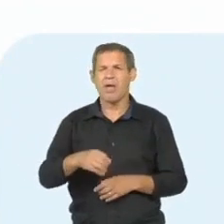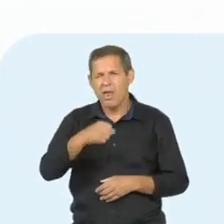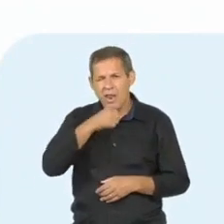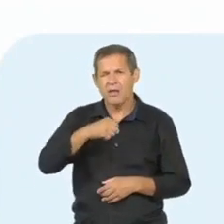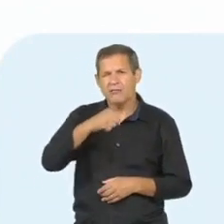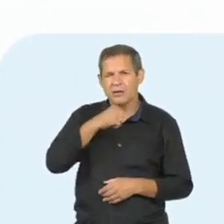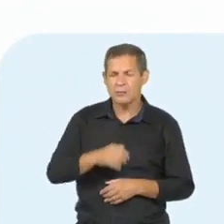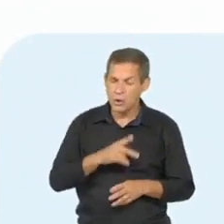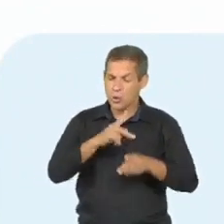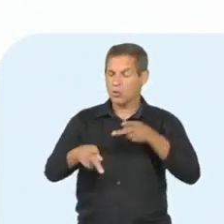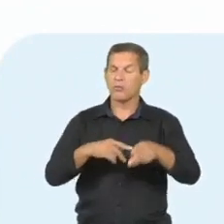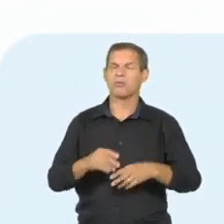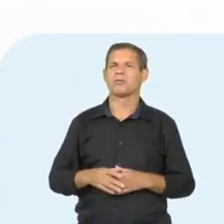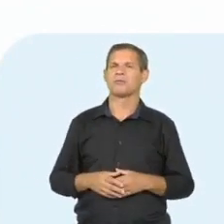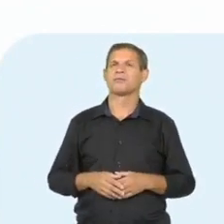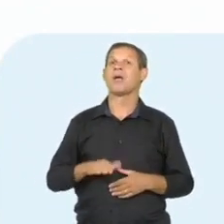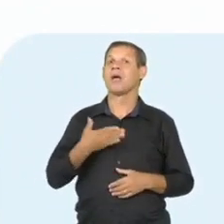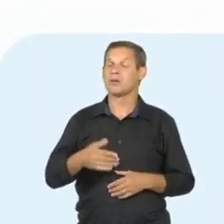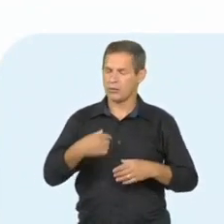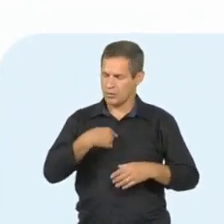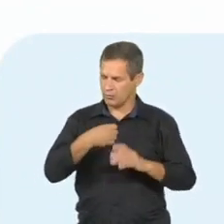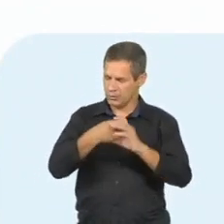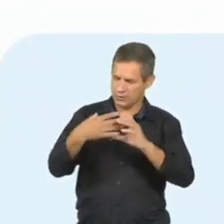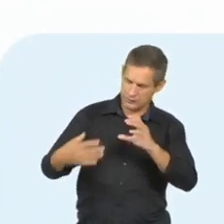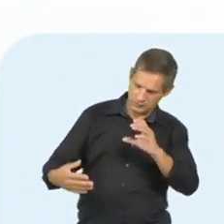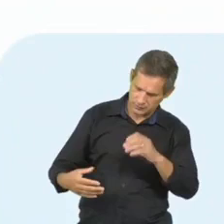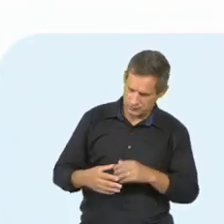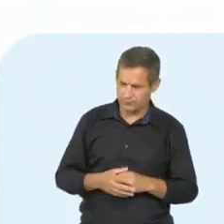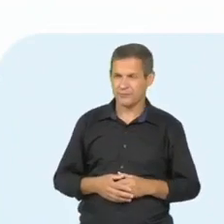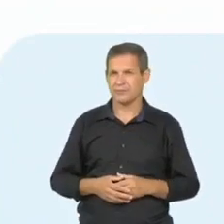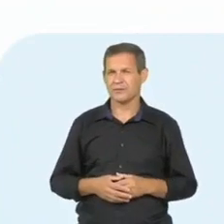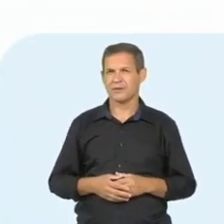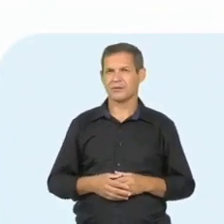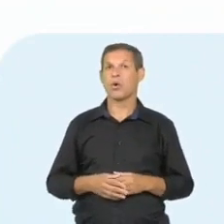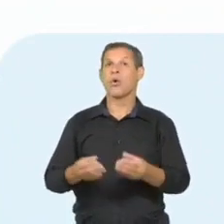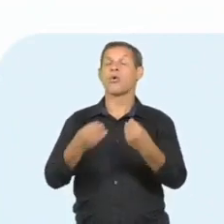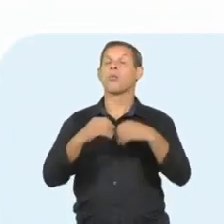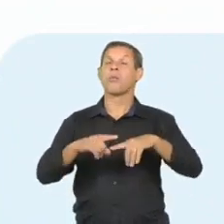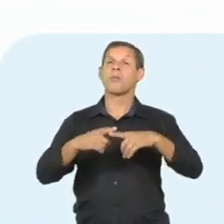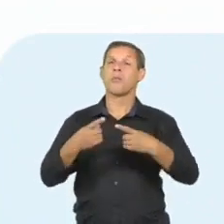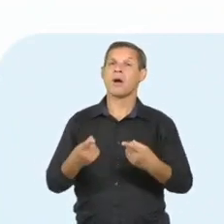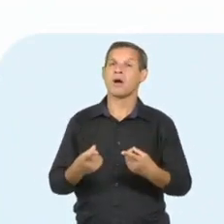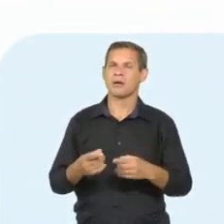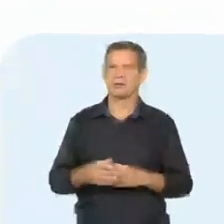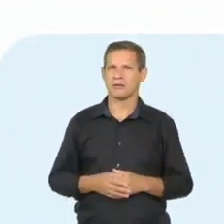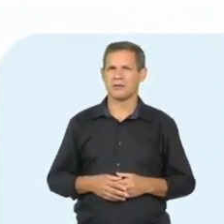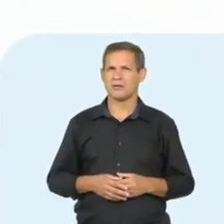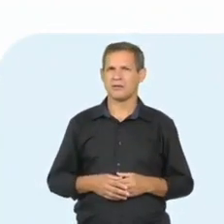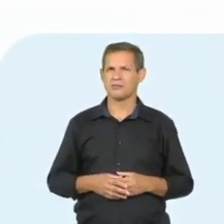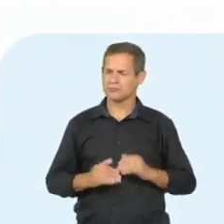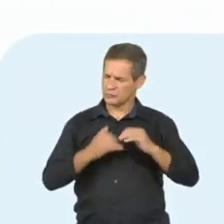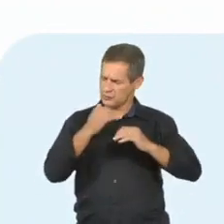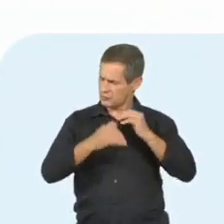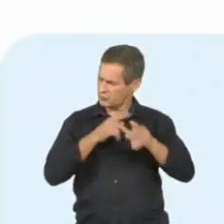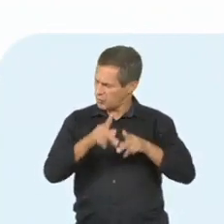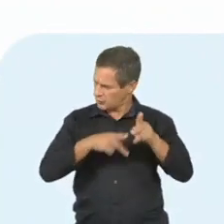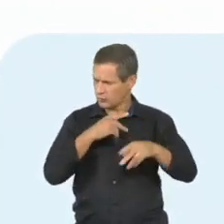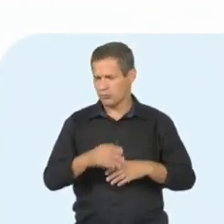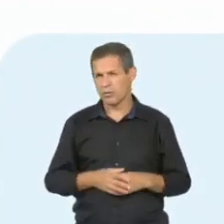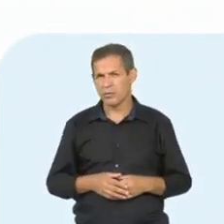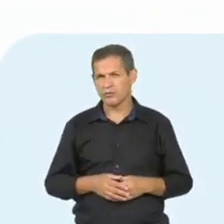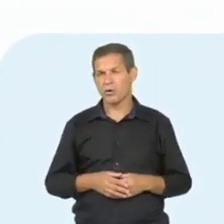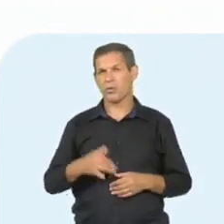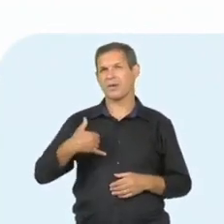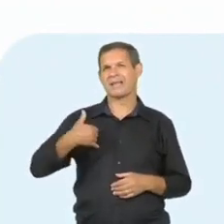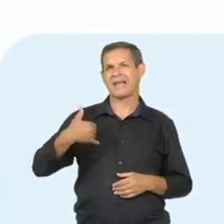envelhecimento populacional. Então, eu posso caracterizá-lo como aumento progressivo da população com